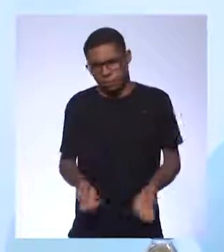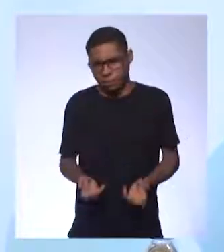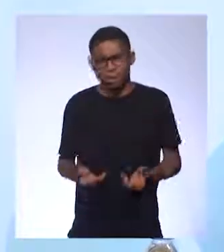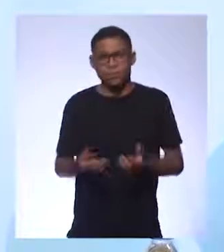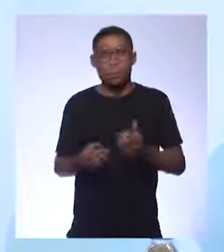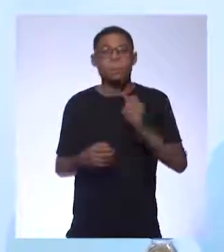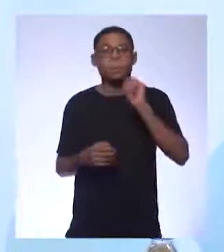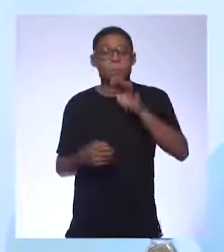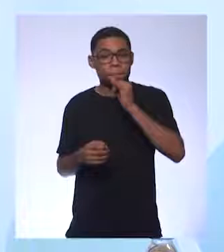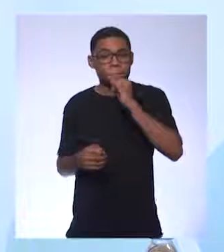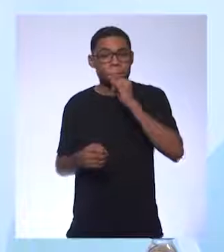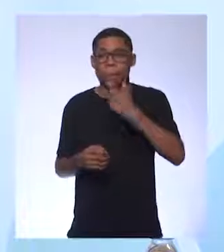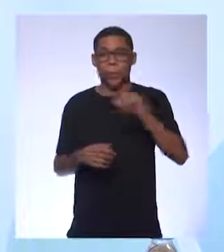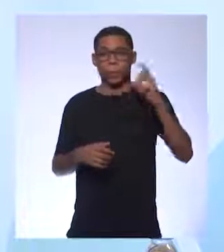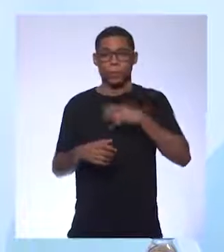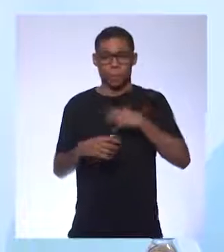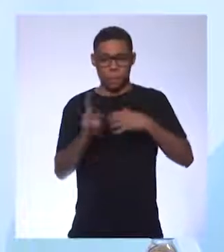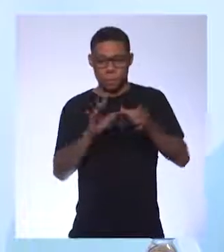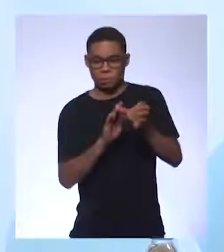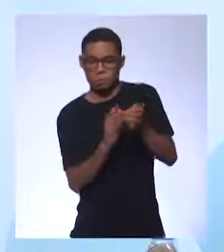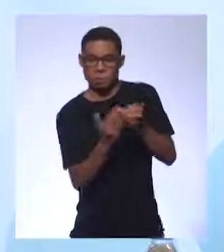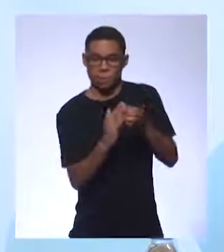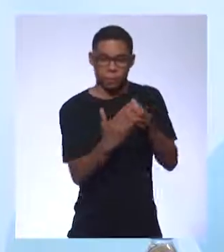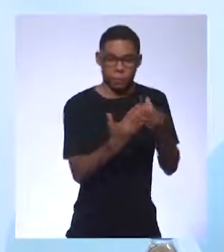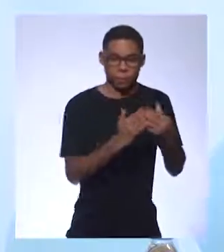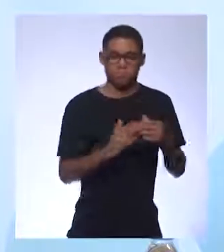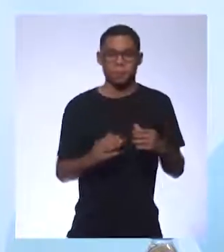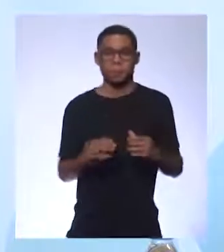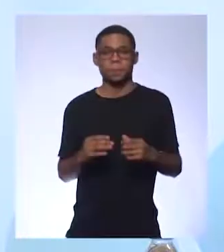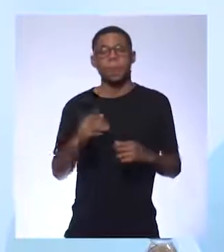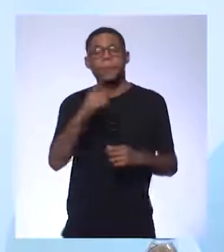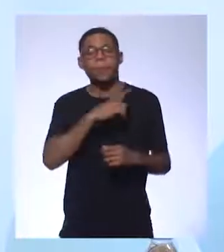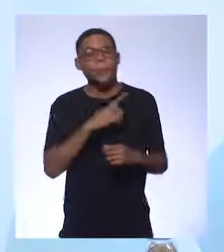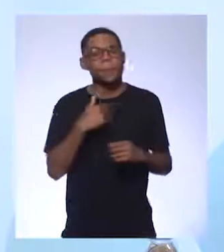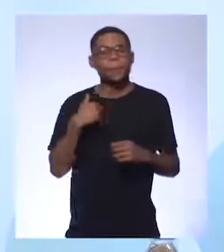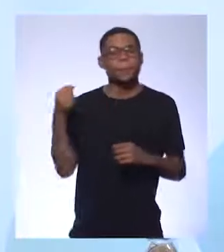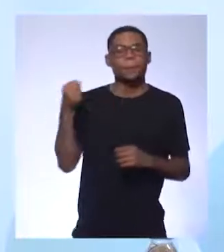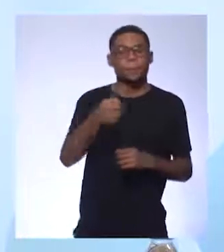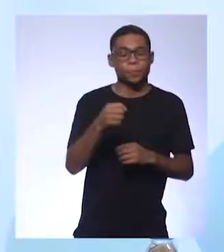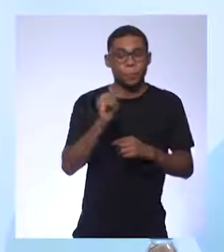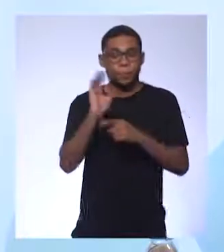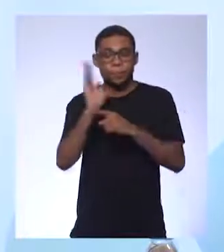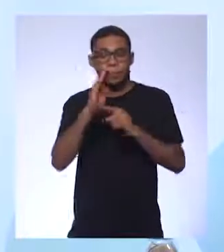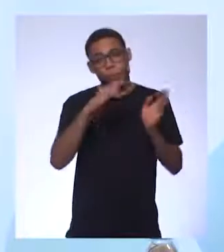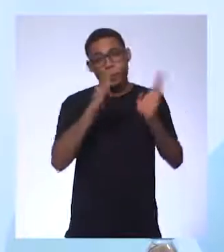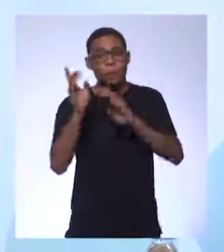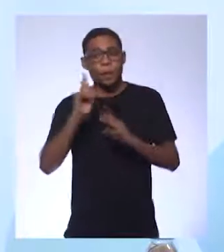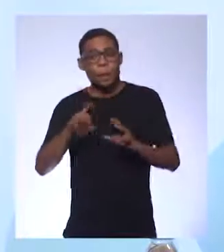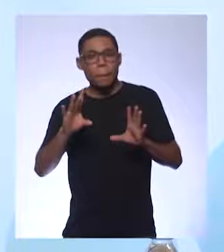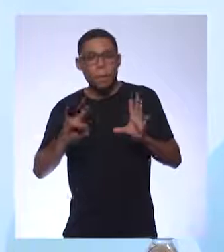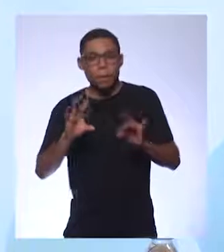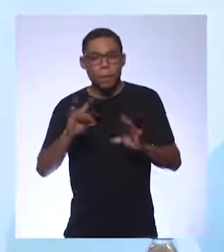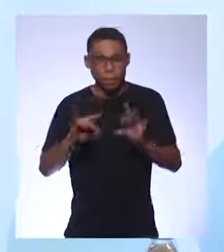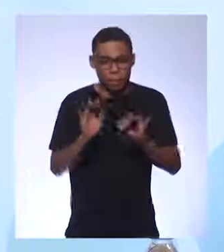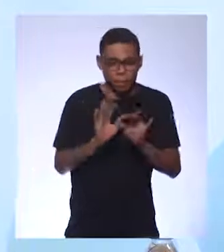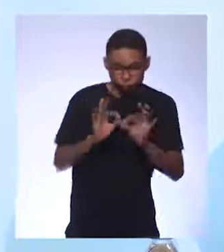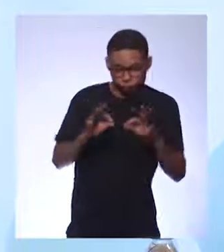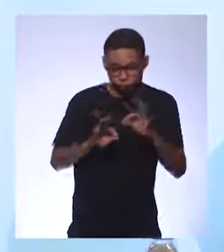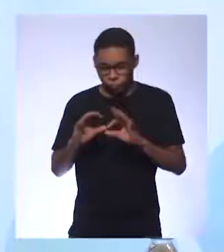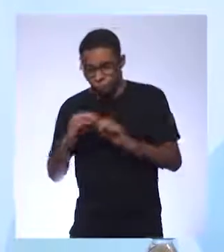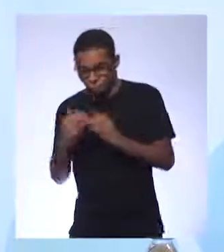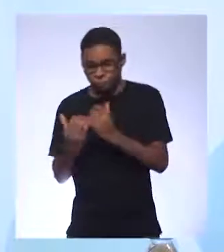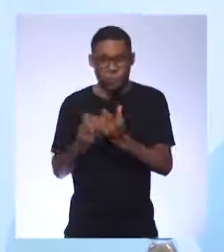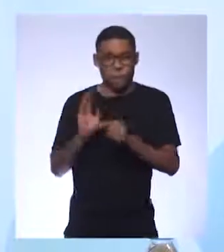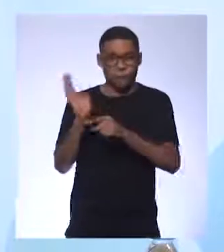lá, seguindo no processo de criação. Eu trouxe um videozinho com massa de modelar, que eu adoro trabalhar com